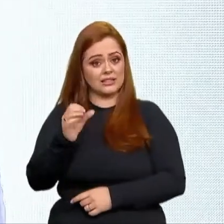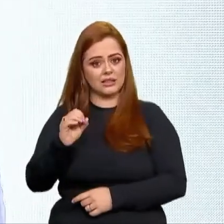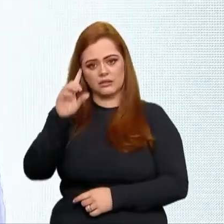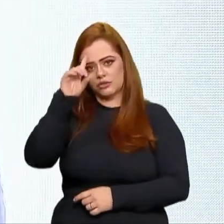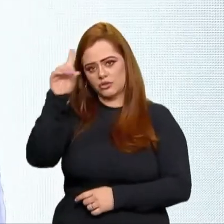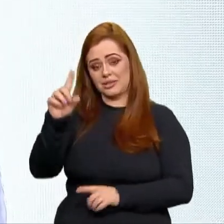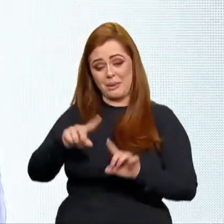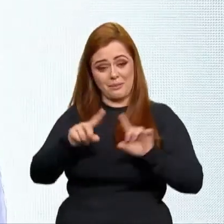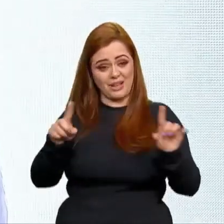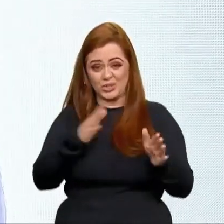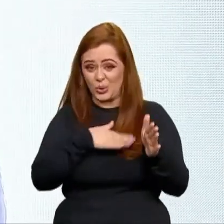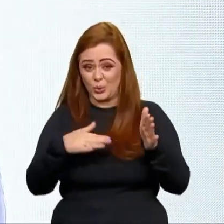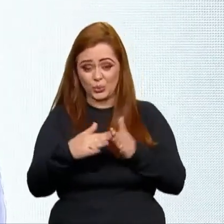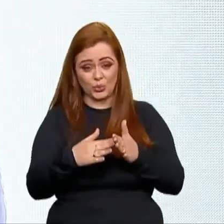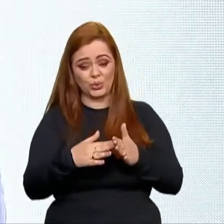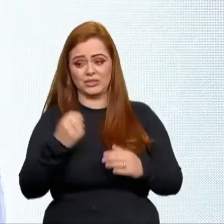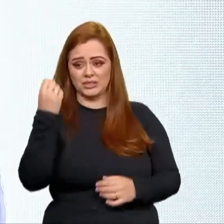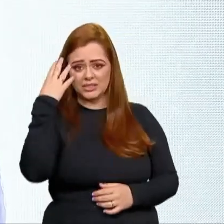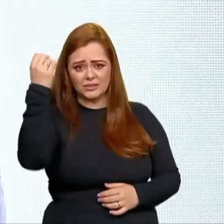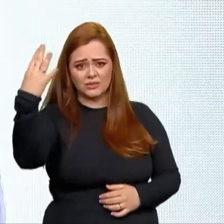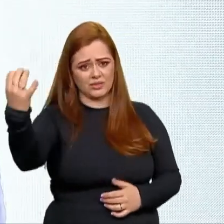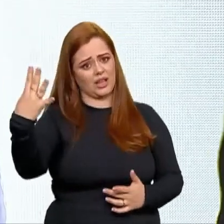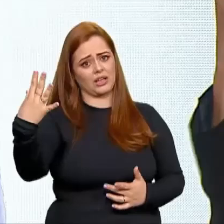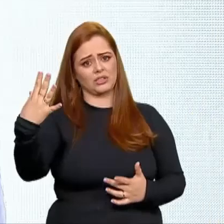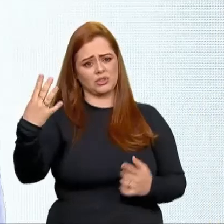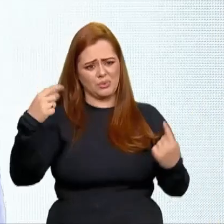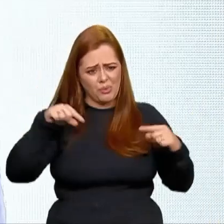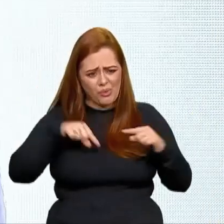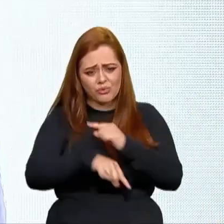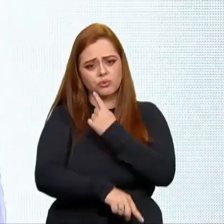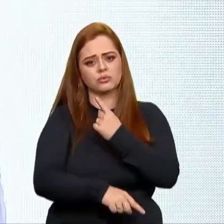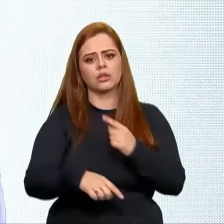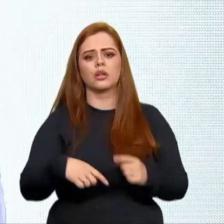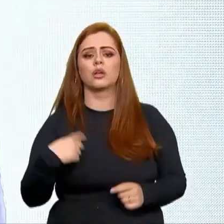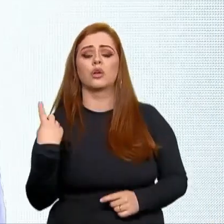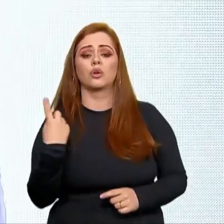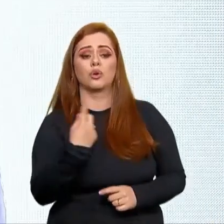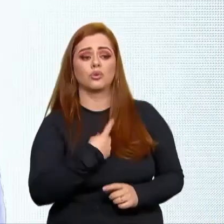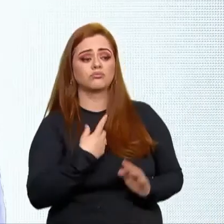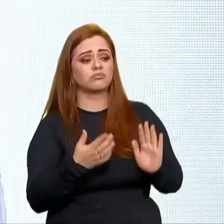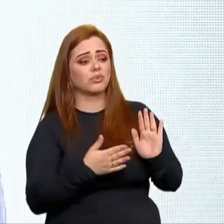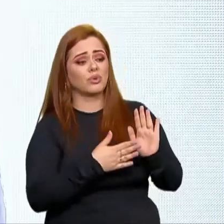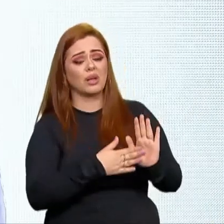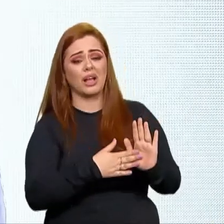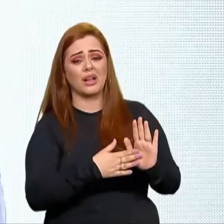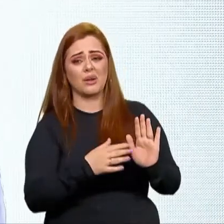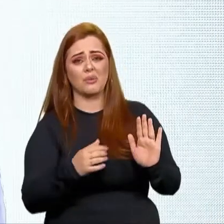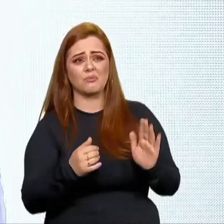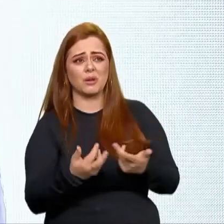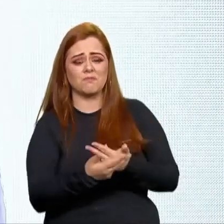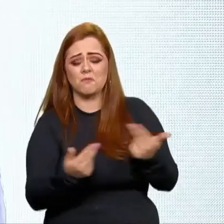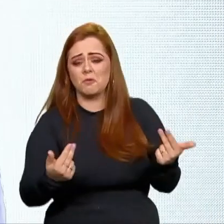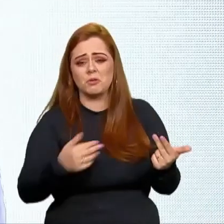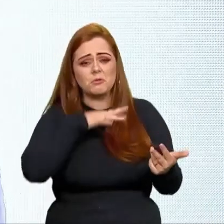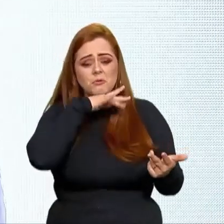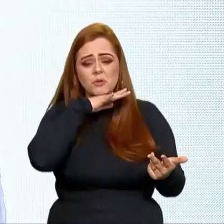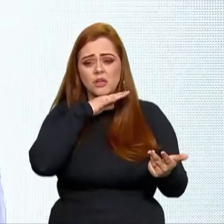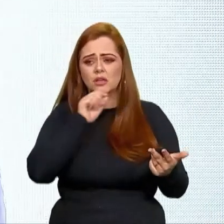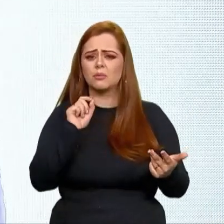Mas essas viagens imensas e profundas nos expuseram o estrago profundo de um país que nos